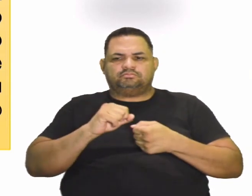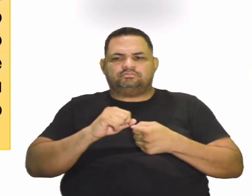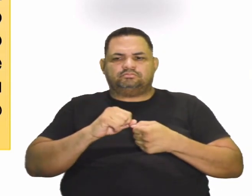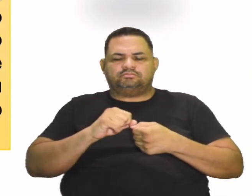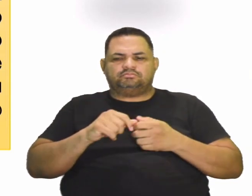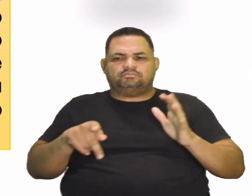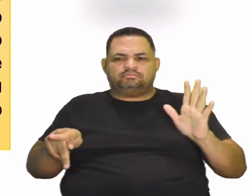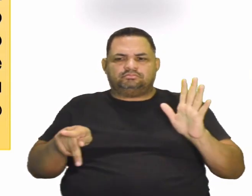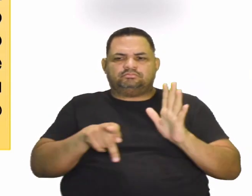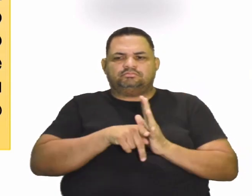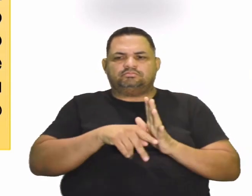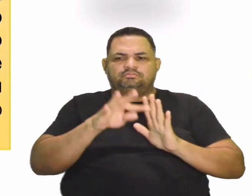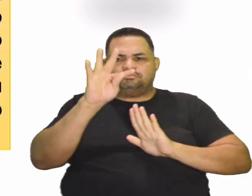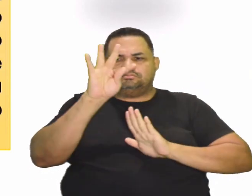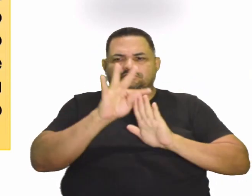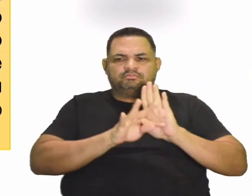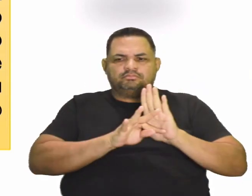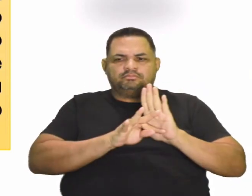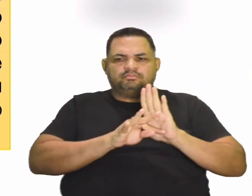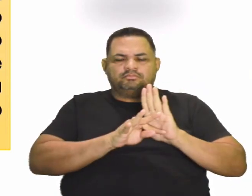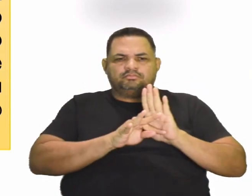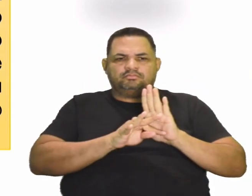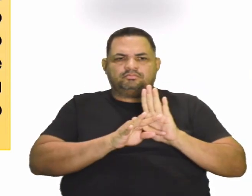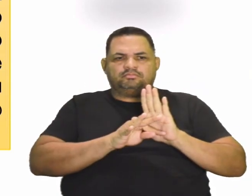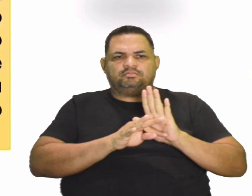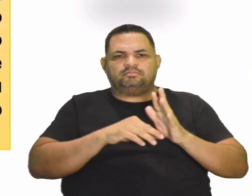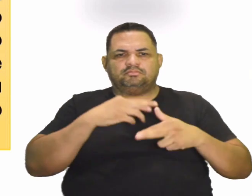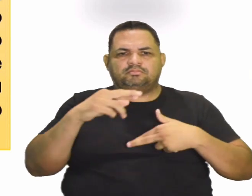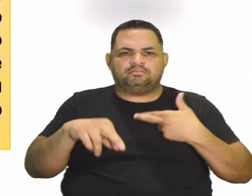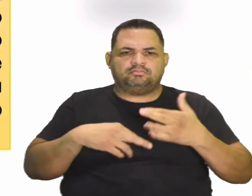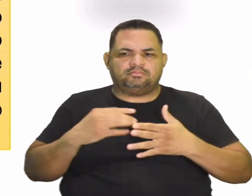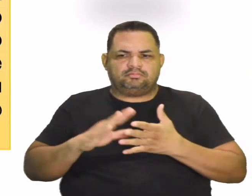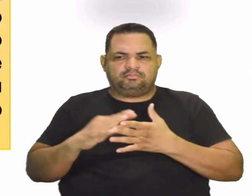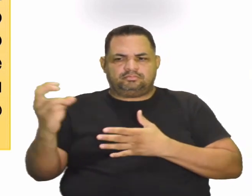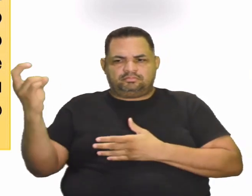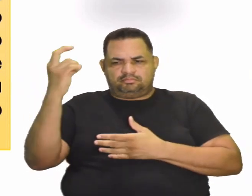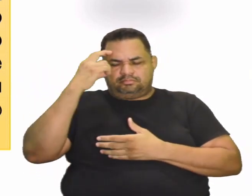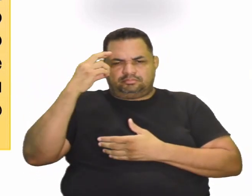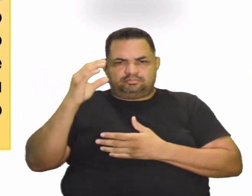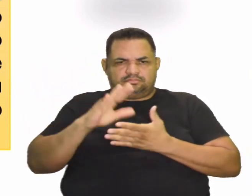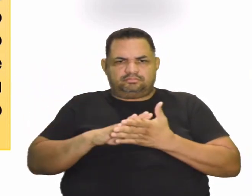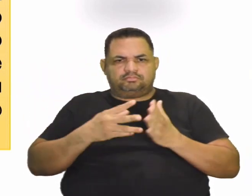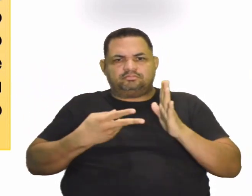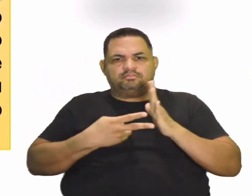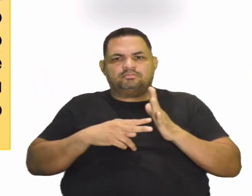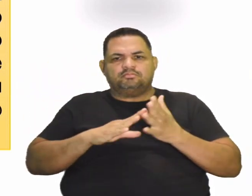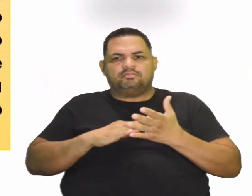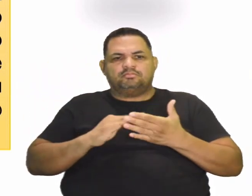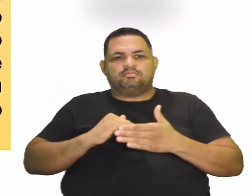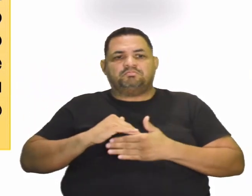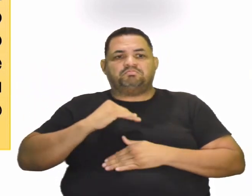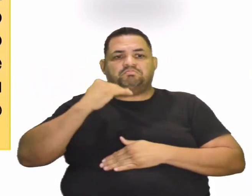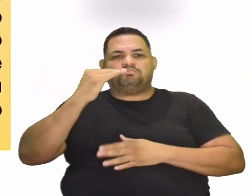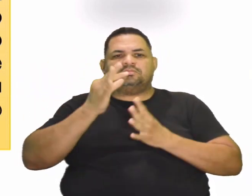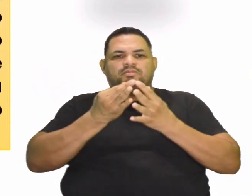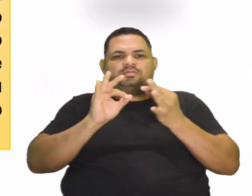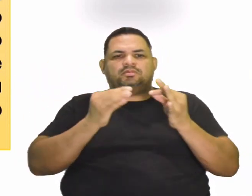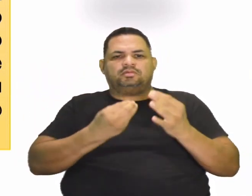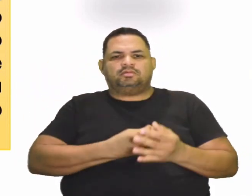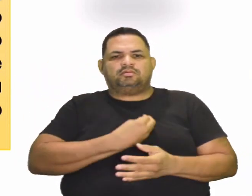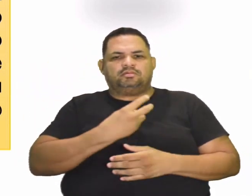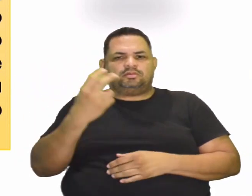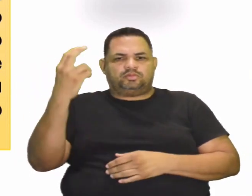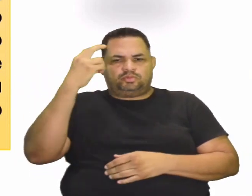textos. Então, o renascimento cultural significou muito mais do que simples reviver da